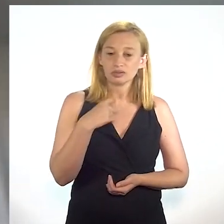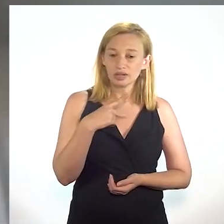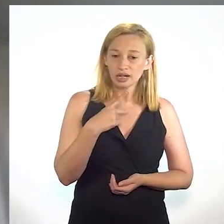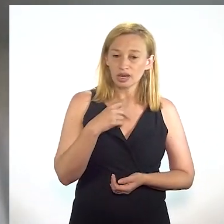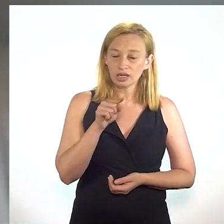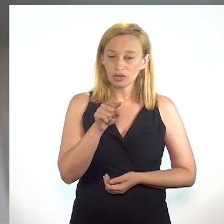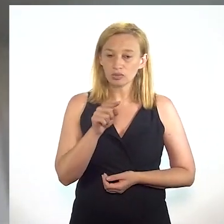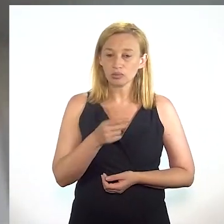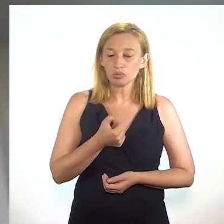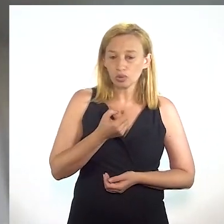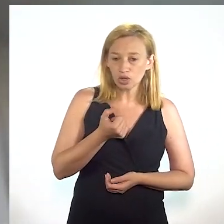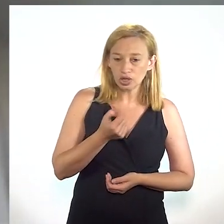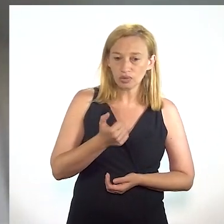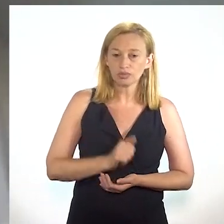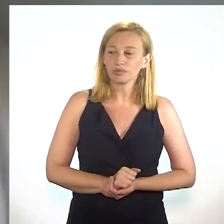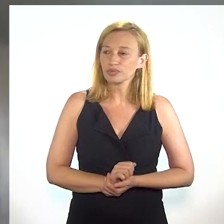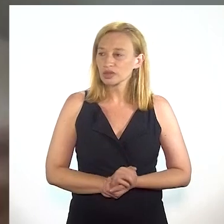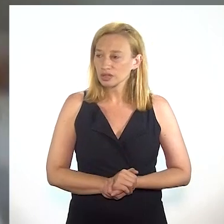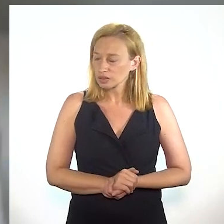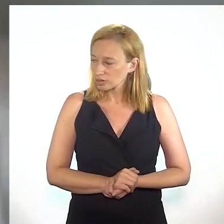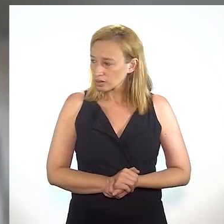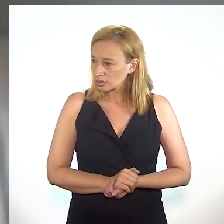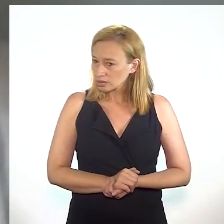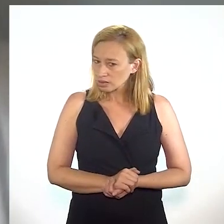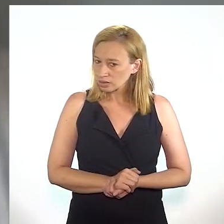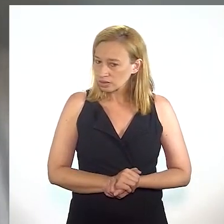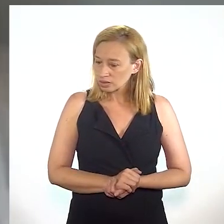da Asplande, que é assim, o nosso, está aqui